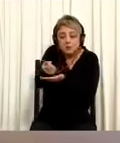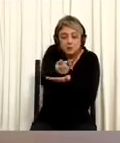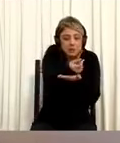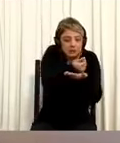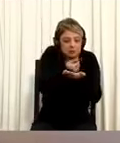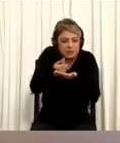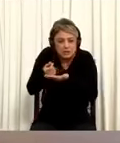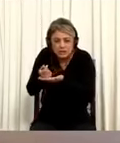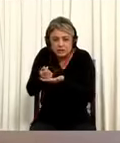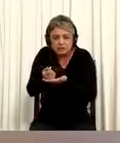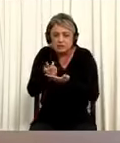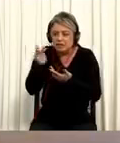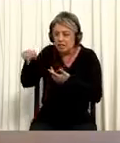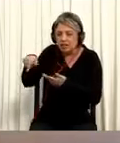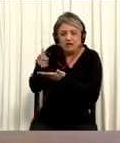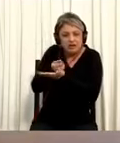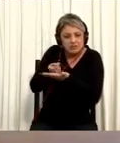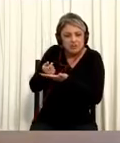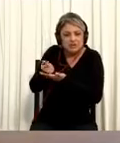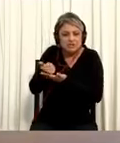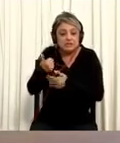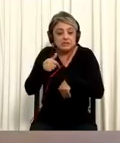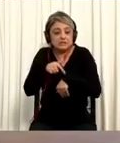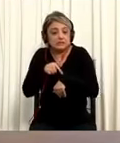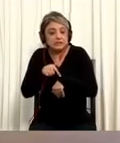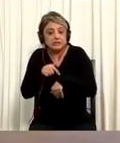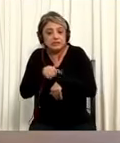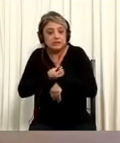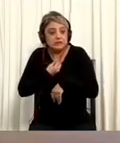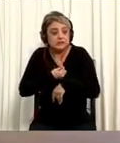O capitalismo, ele está no seu momento